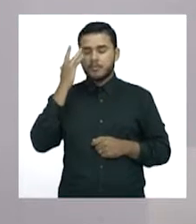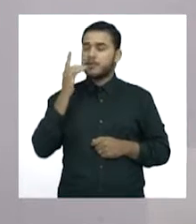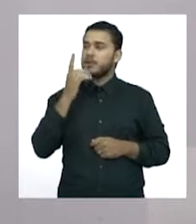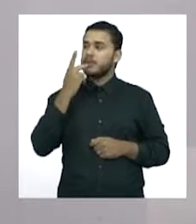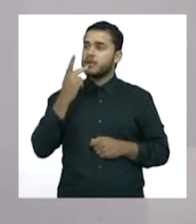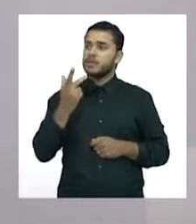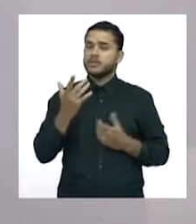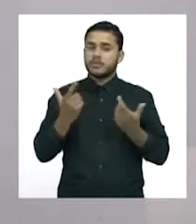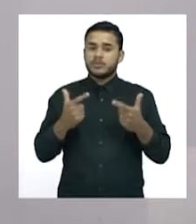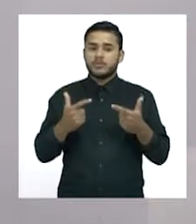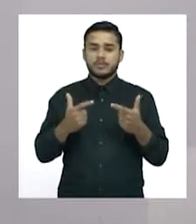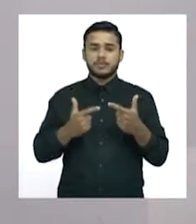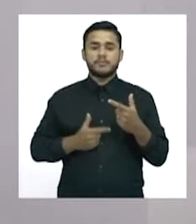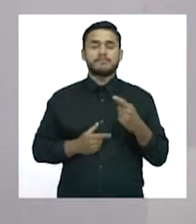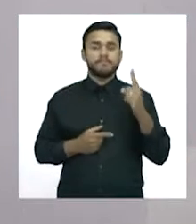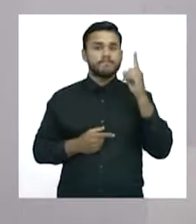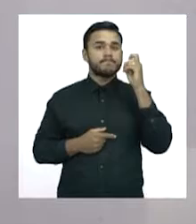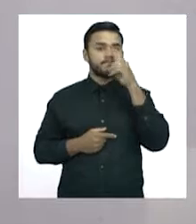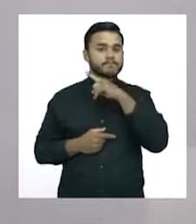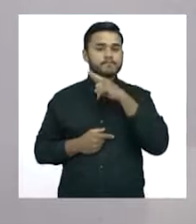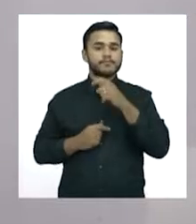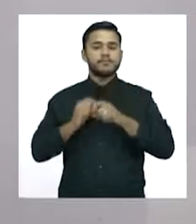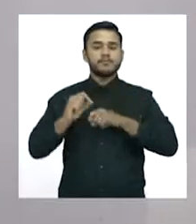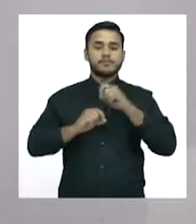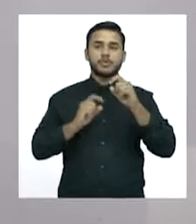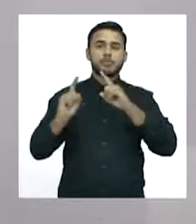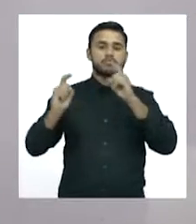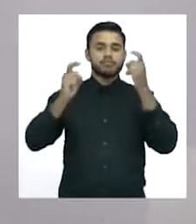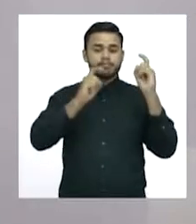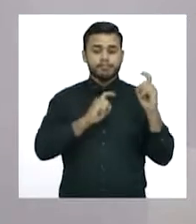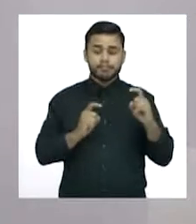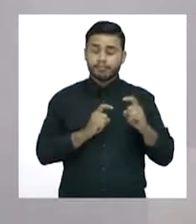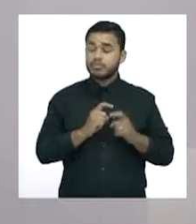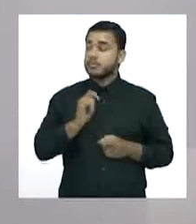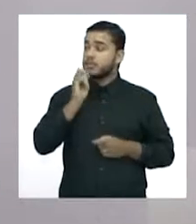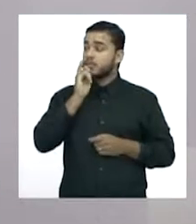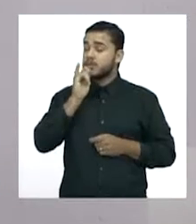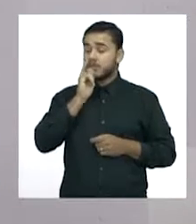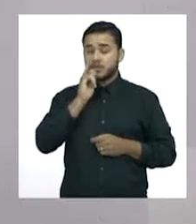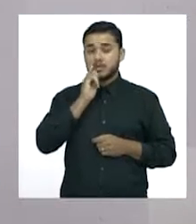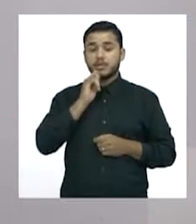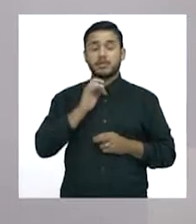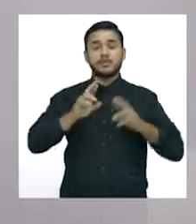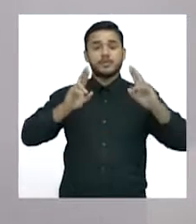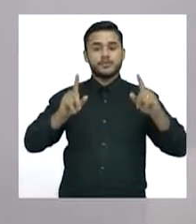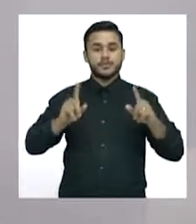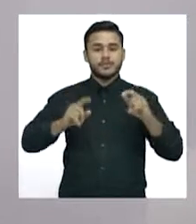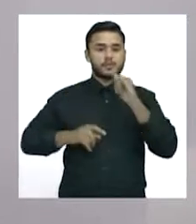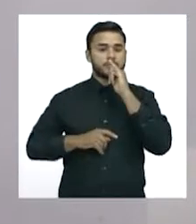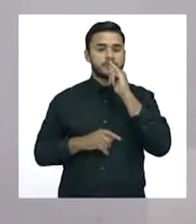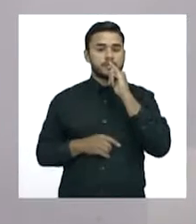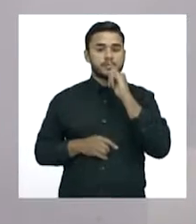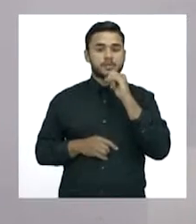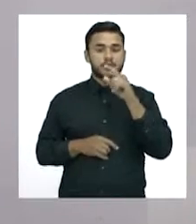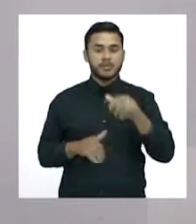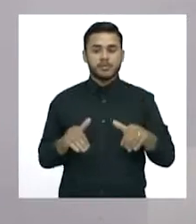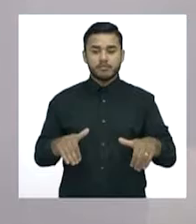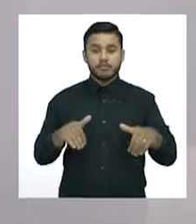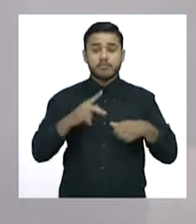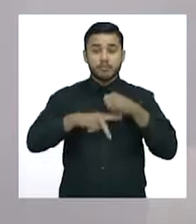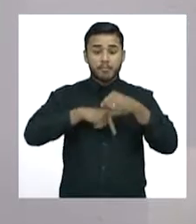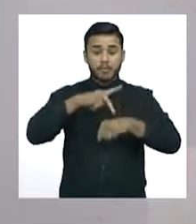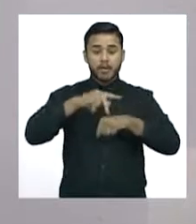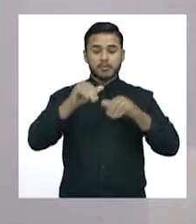um ponto muito crítico e muito discutido no mundo todo. Então, as políticas elas são diferenciadas. A Austrália, por exemplo, agora esse